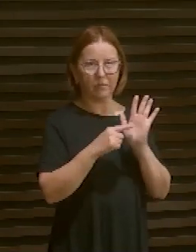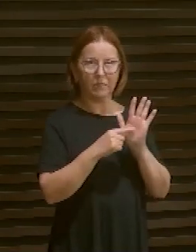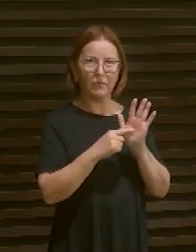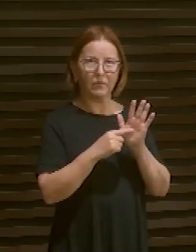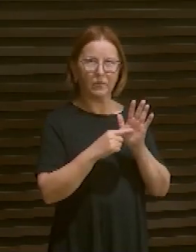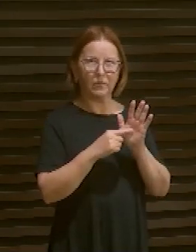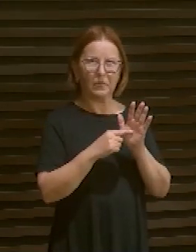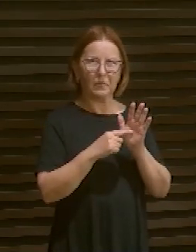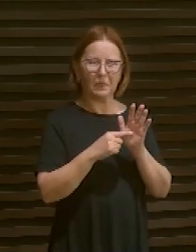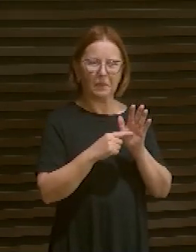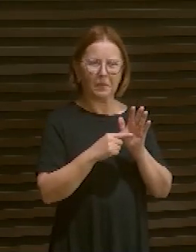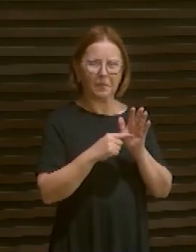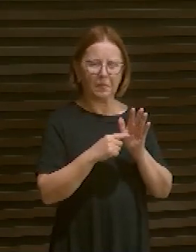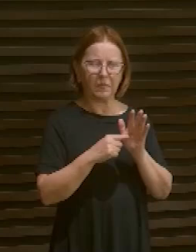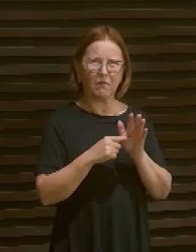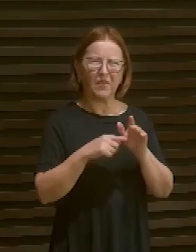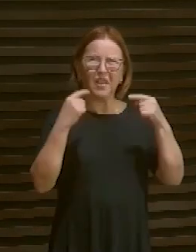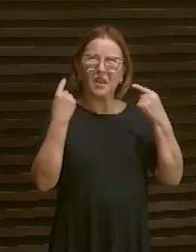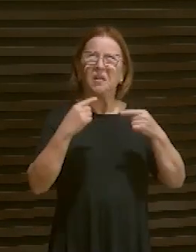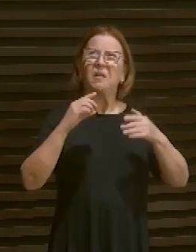e prova e teste de Deus.